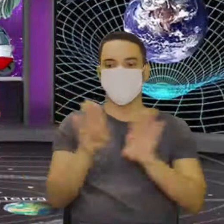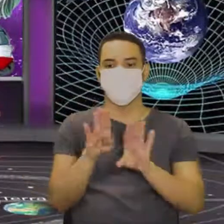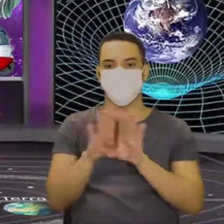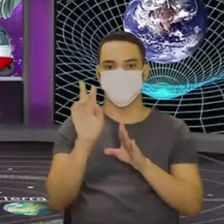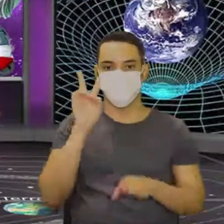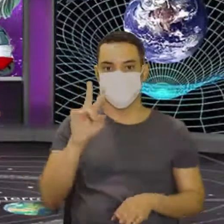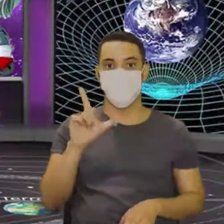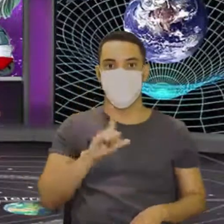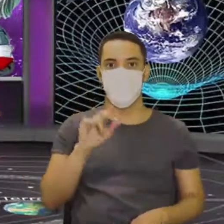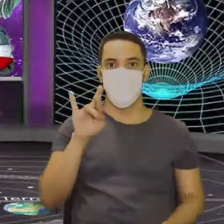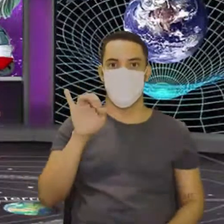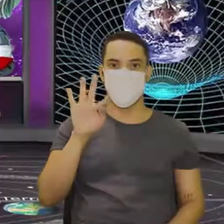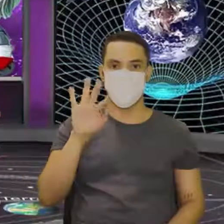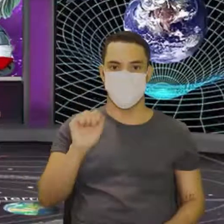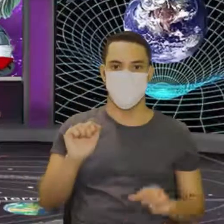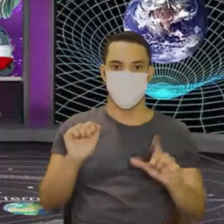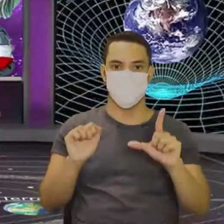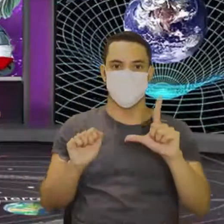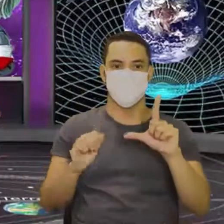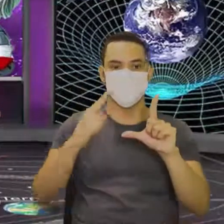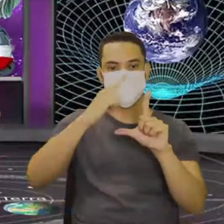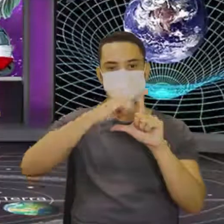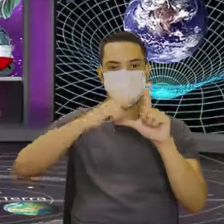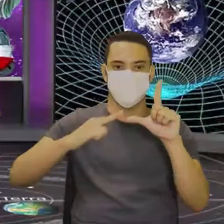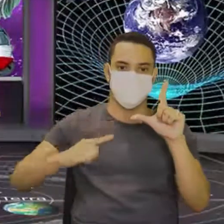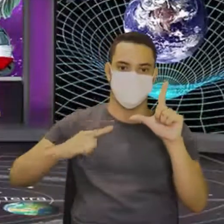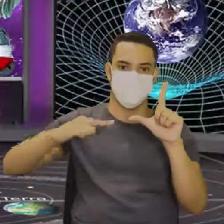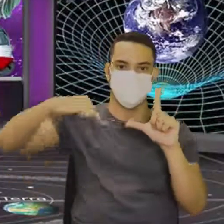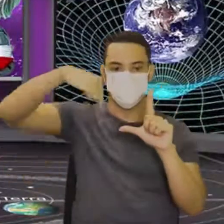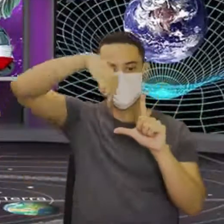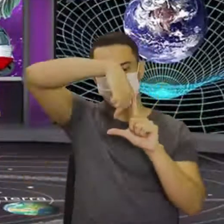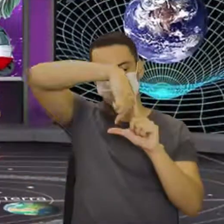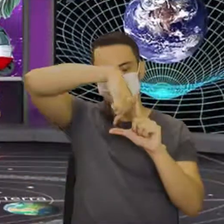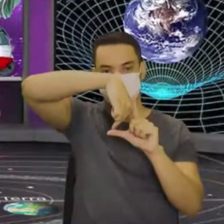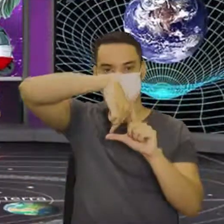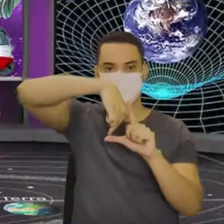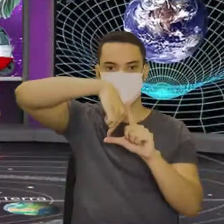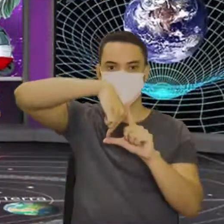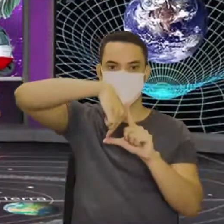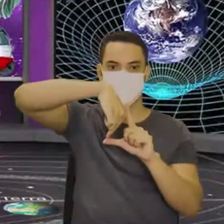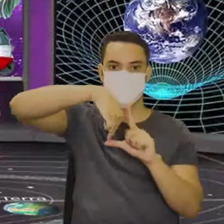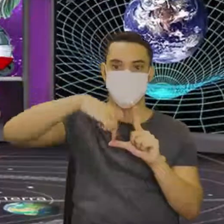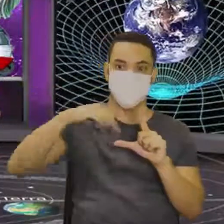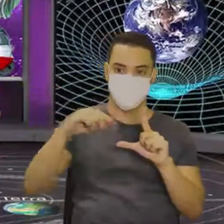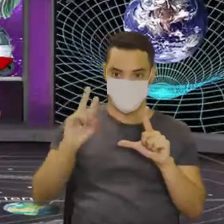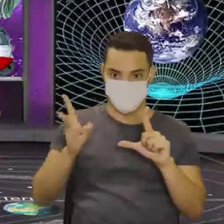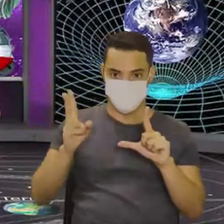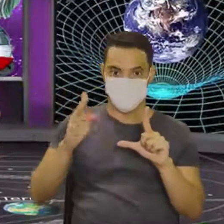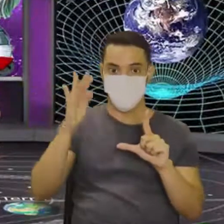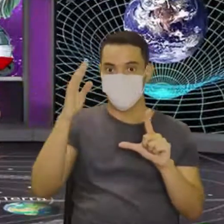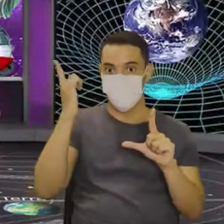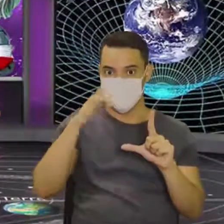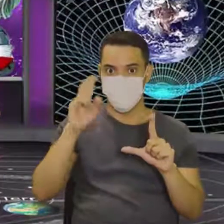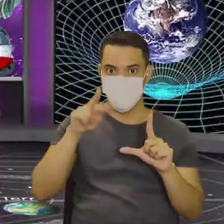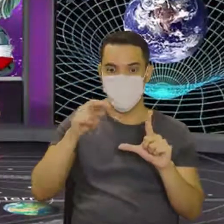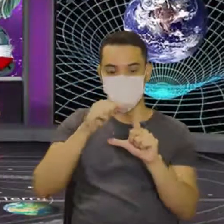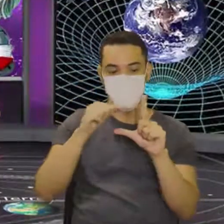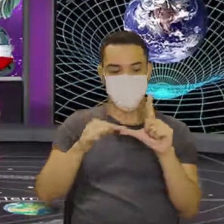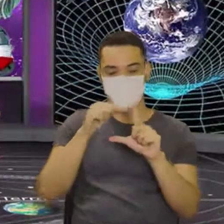uma reta decrescente. Deixa eu tentar fazer com o braço aqui, ó, né? Uma reta aqui decrescente,